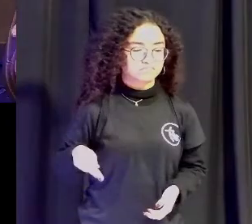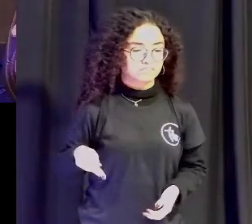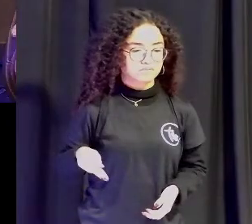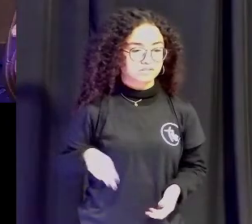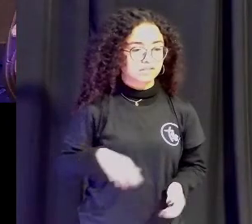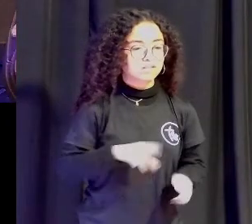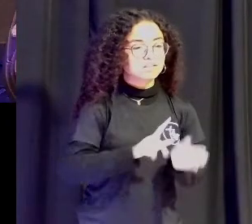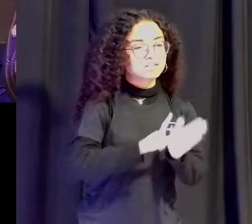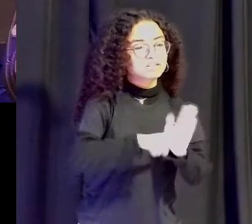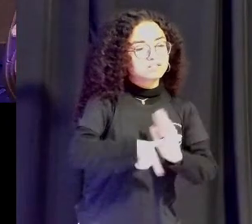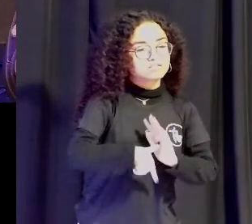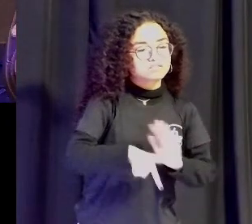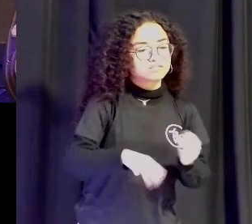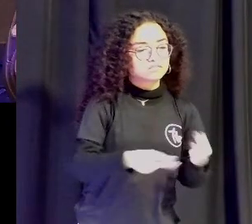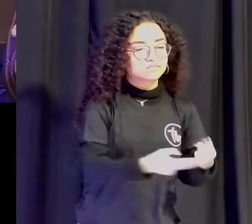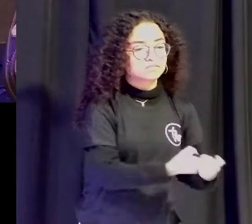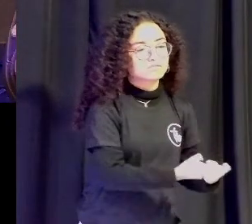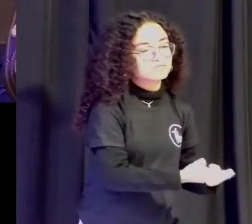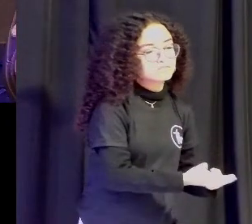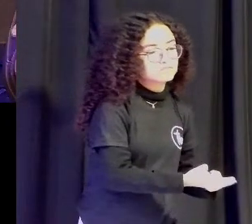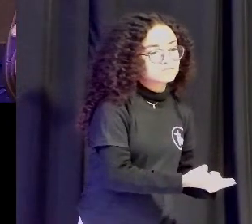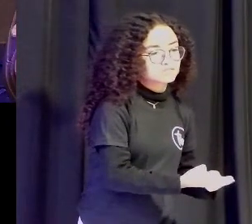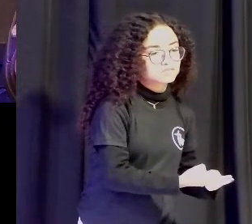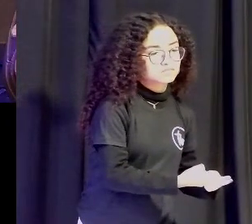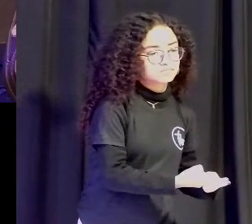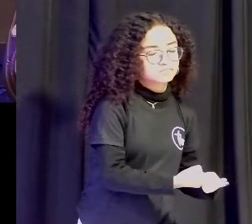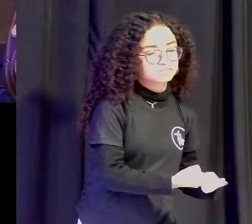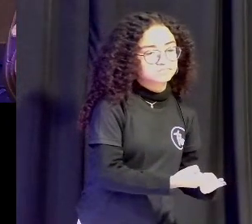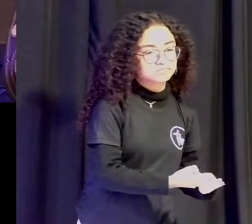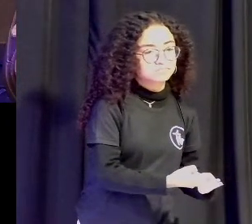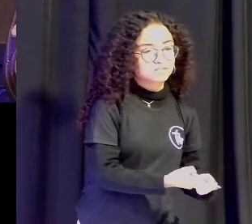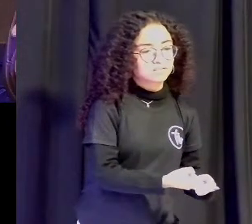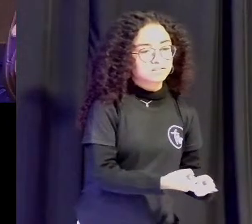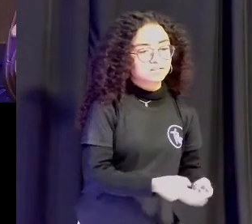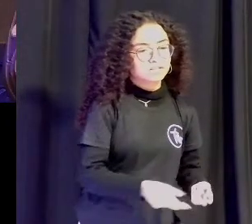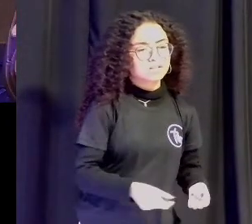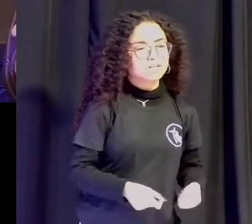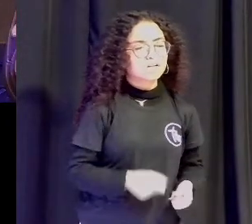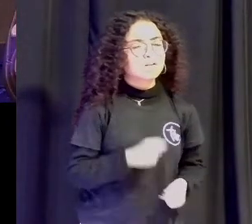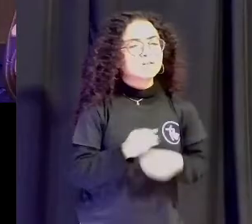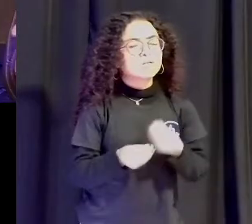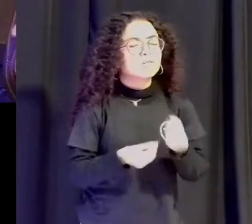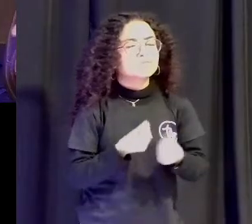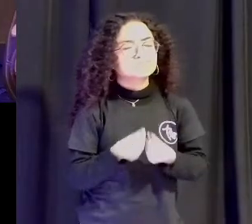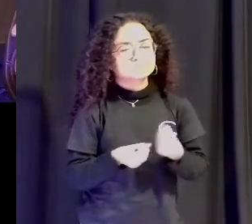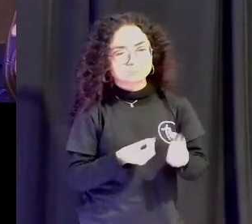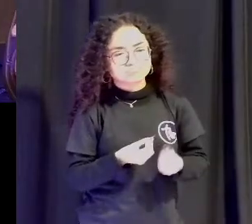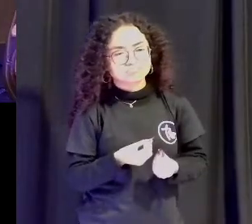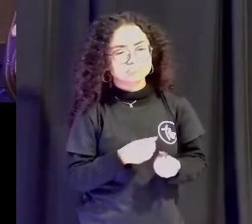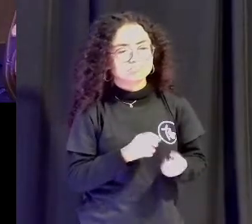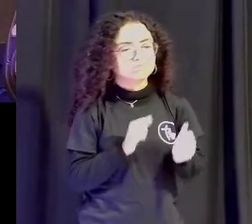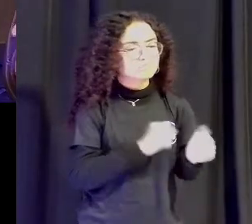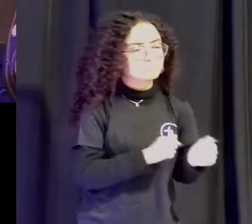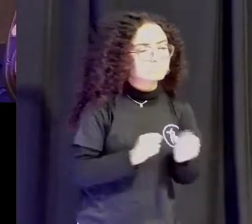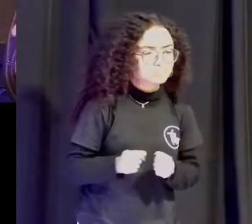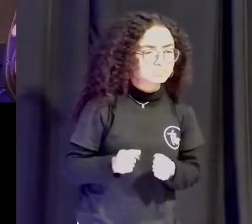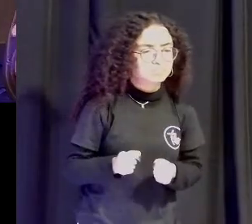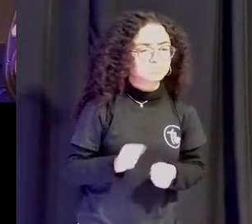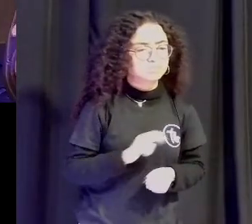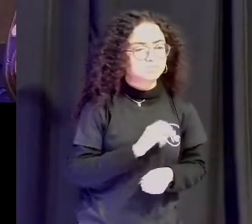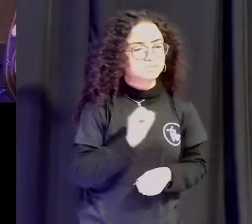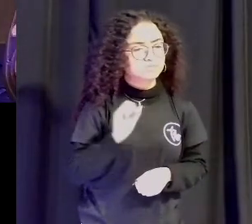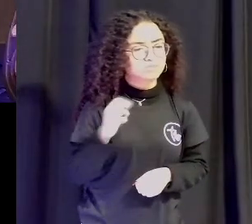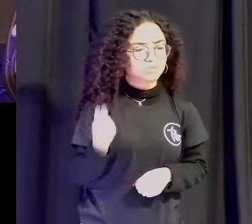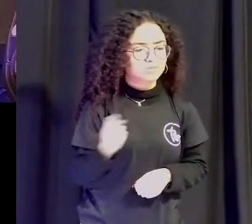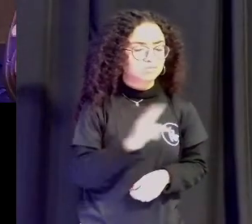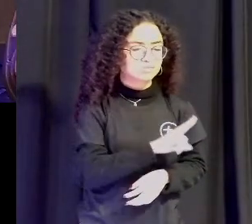e perguntaram, está no verso 7, com que poder, ou em nome de quem vocês